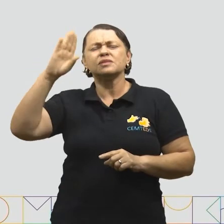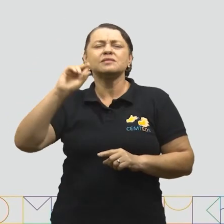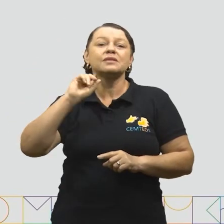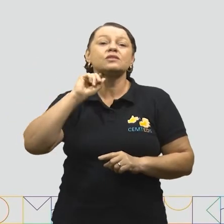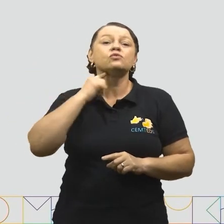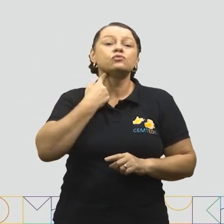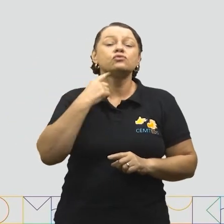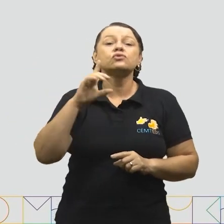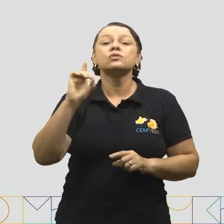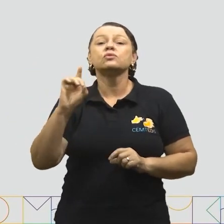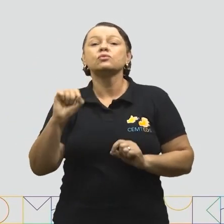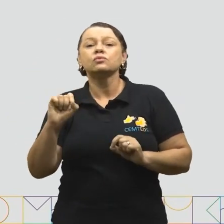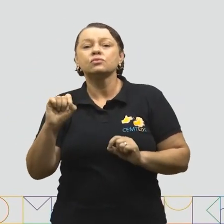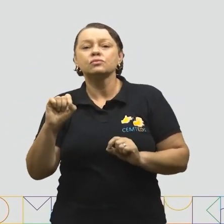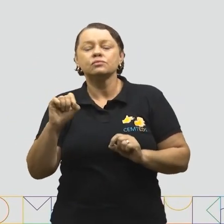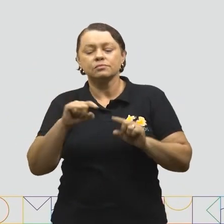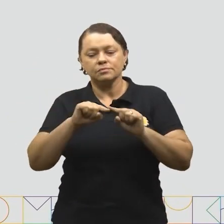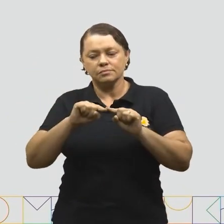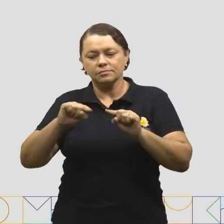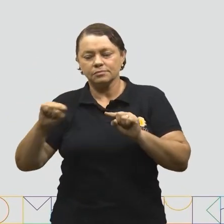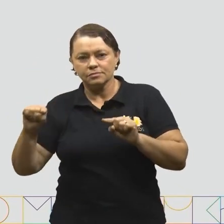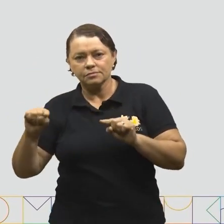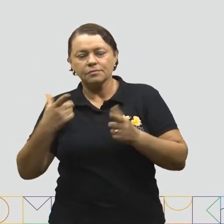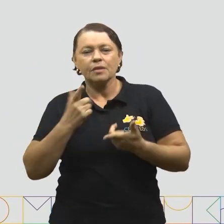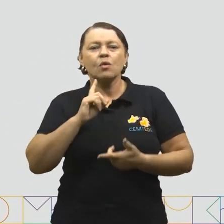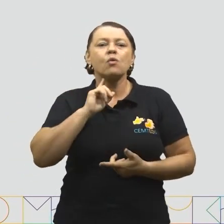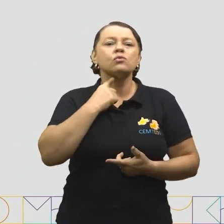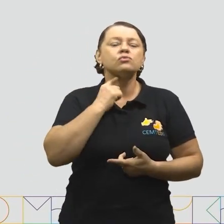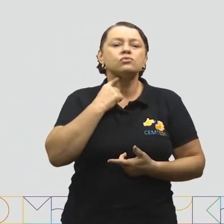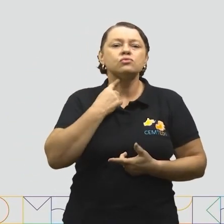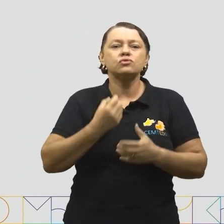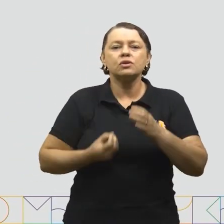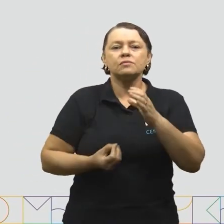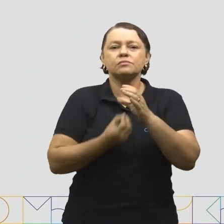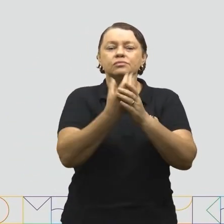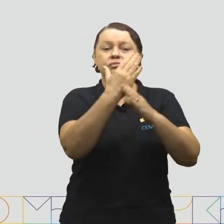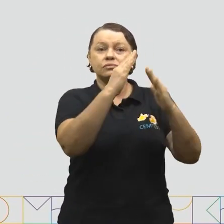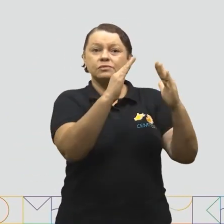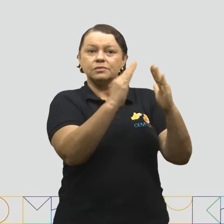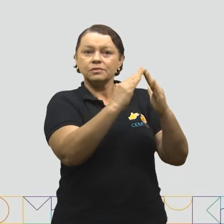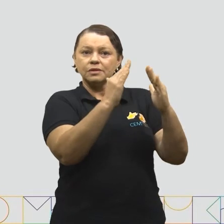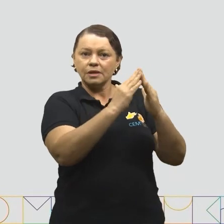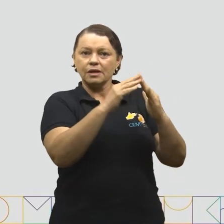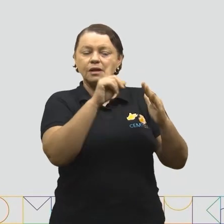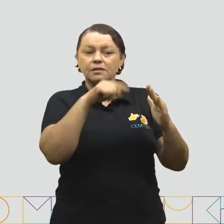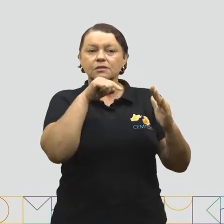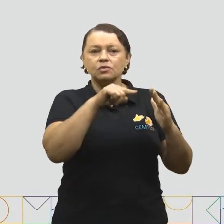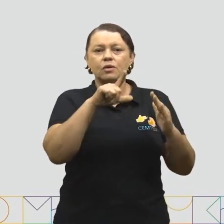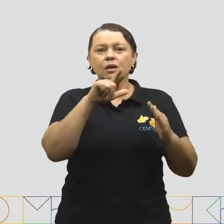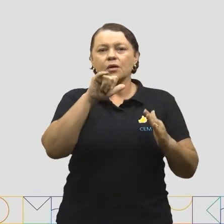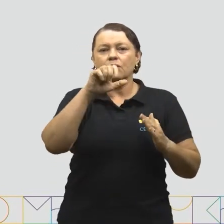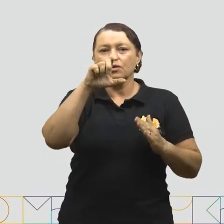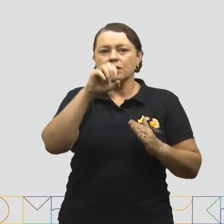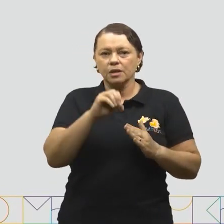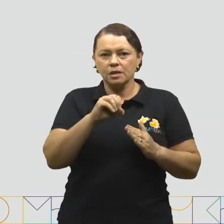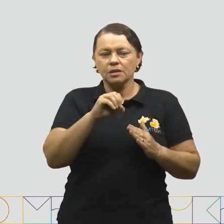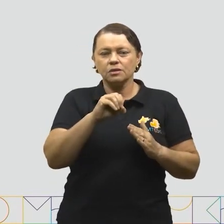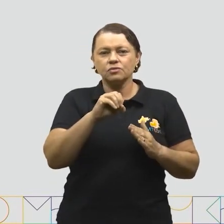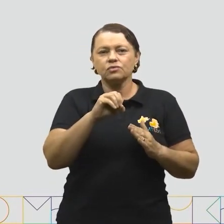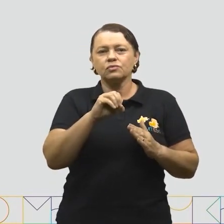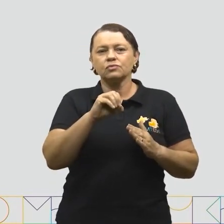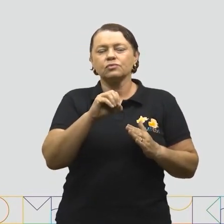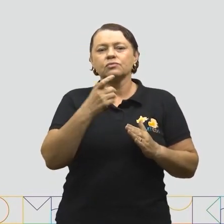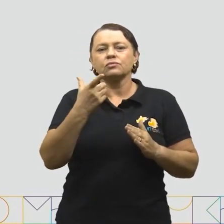poluidores dos espaços, com os seus poluentes de origem doméstica, isto é, o lixo e esgoto